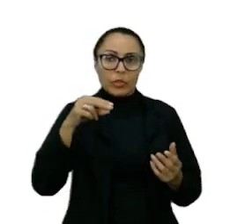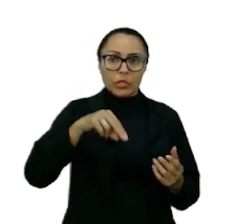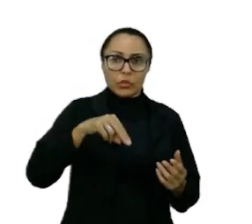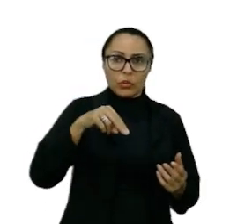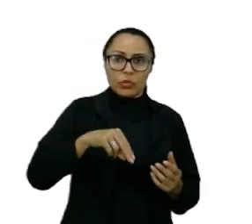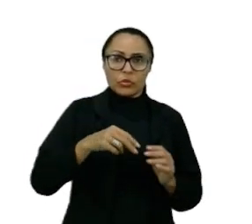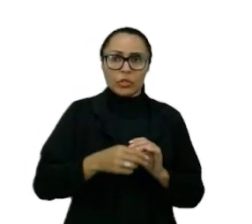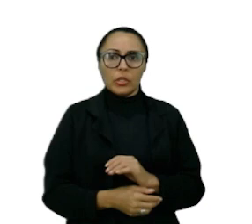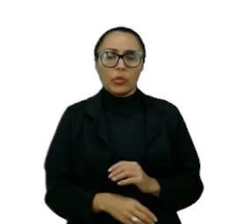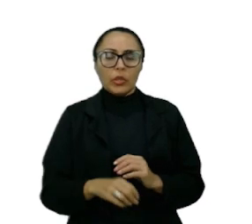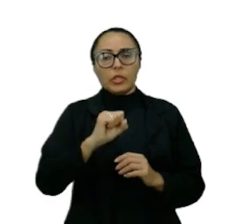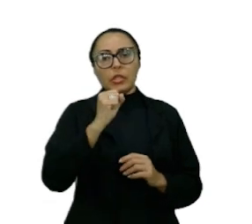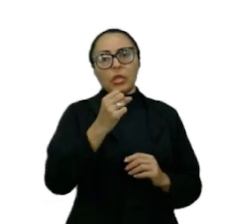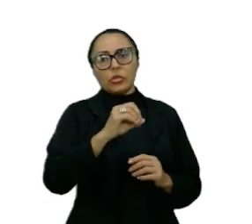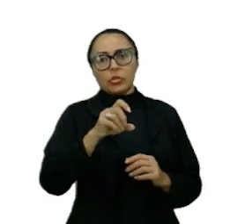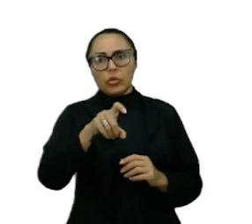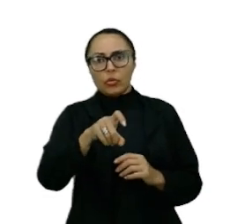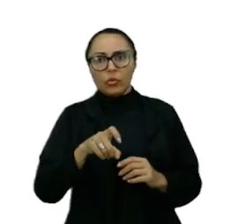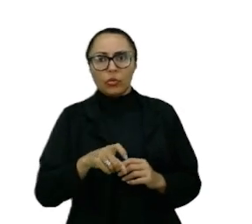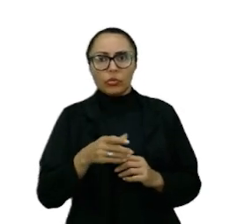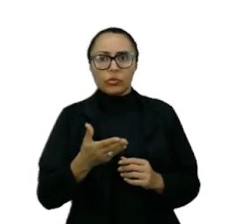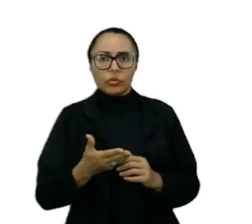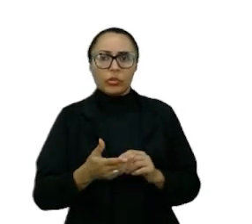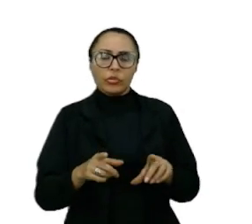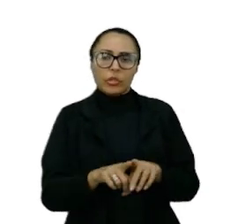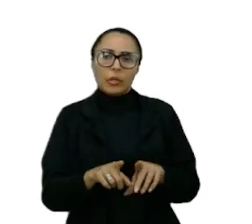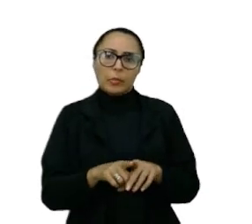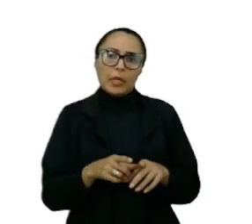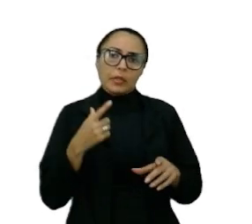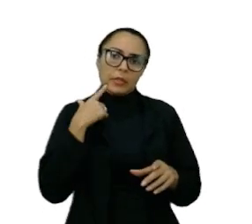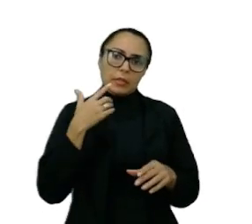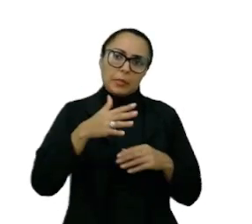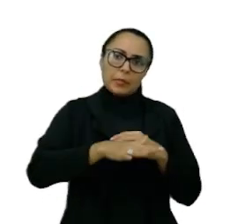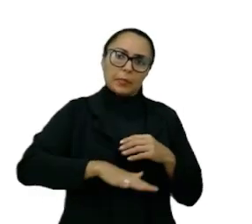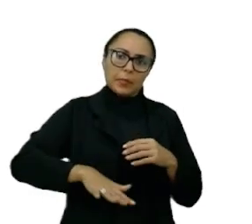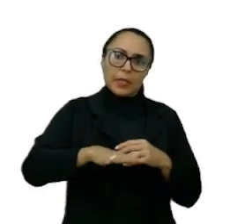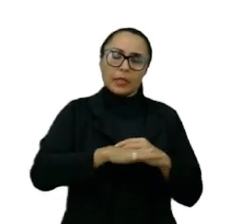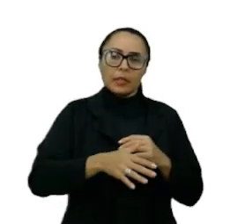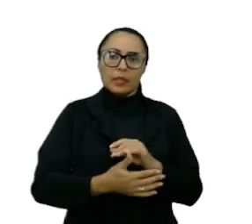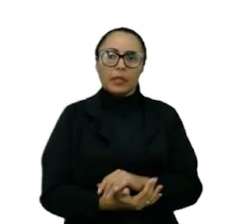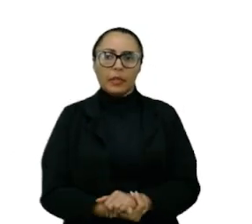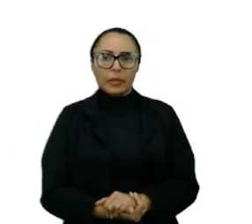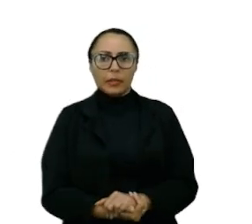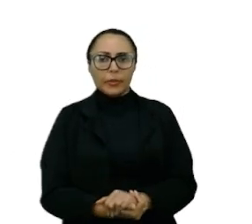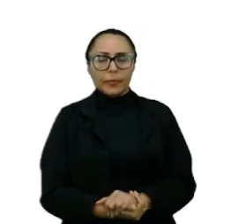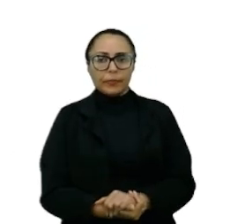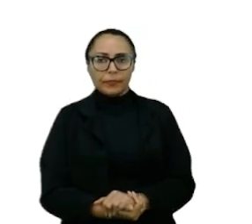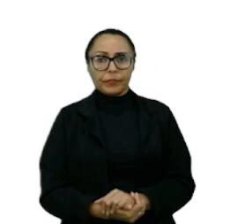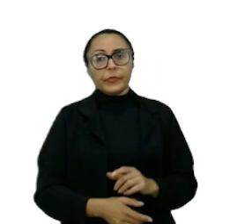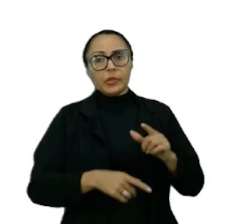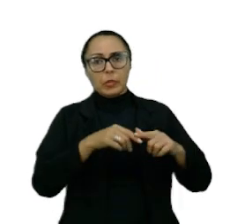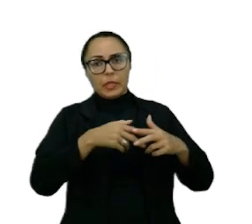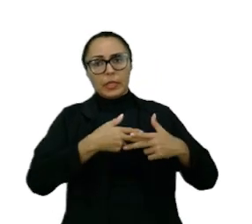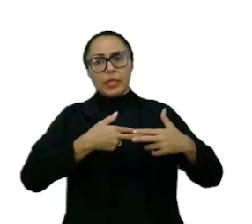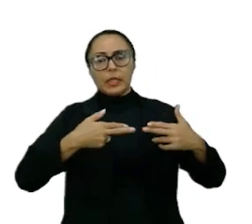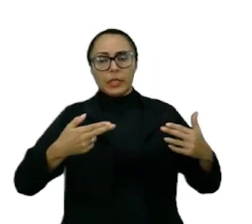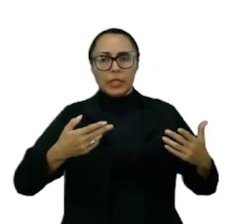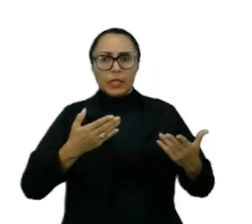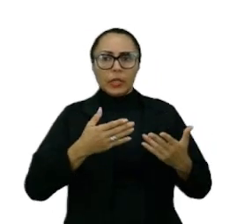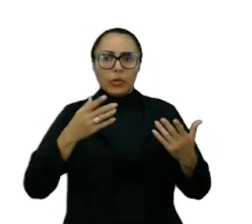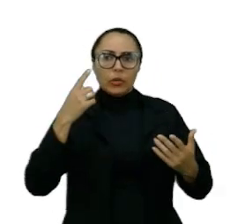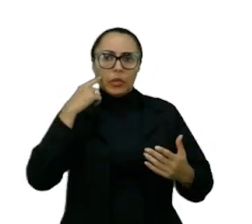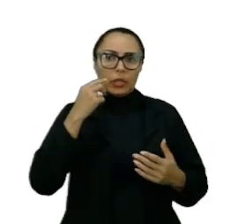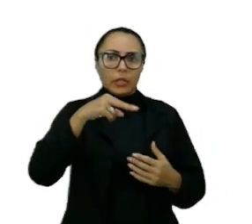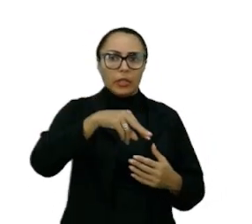também SOx, os sulfatos e os sulfetos, né? Esse material, tanto o NOx, tanto